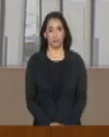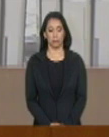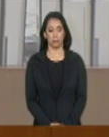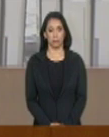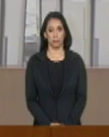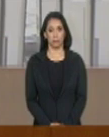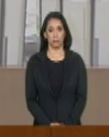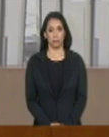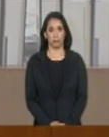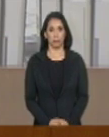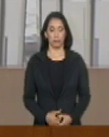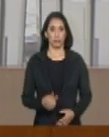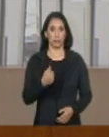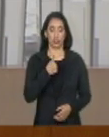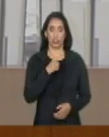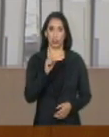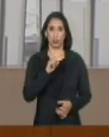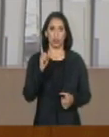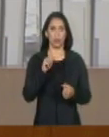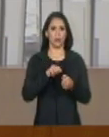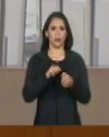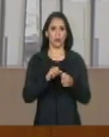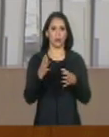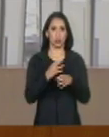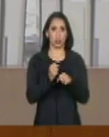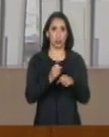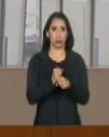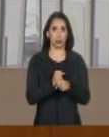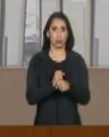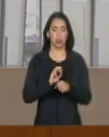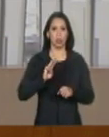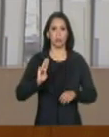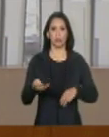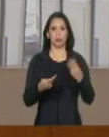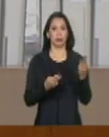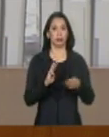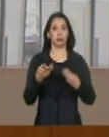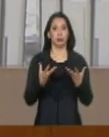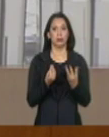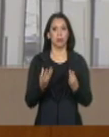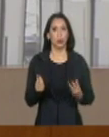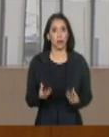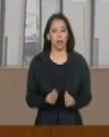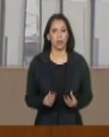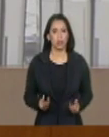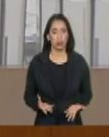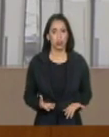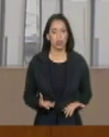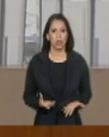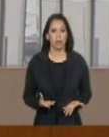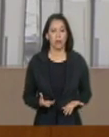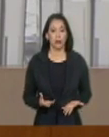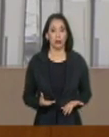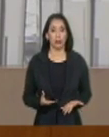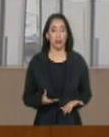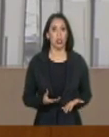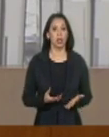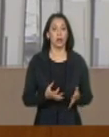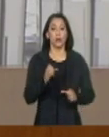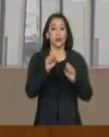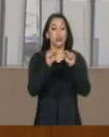Eu não fiz os cálculos, mas são dezenas e dezenas de milhares. É uma impunidade do sistema de